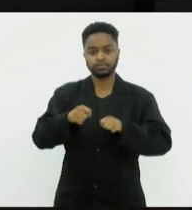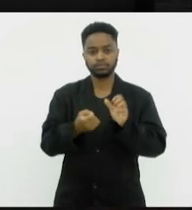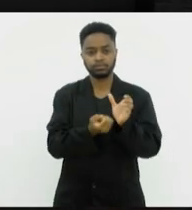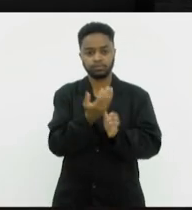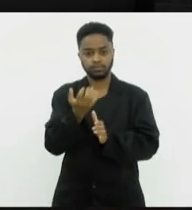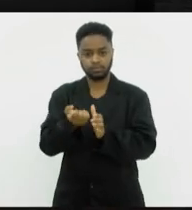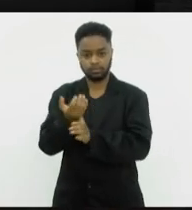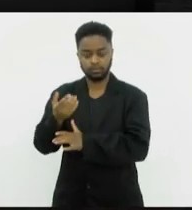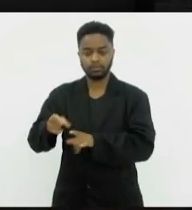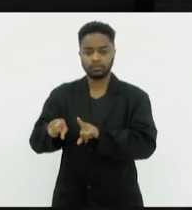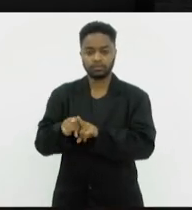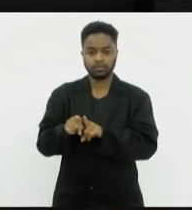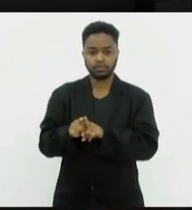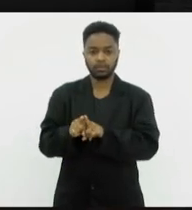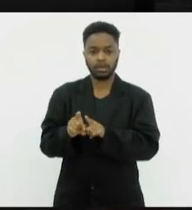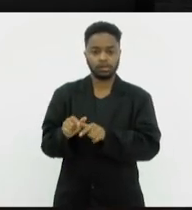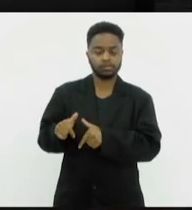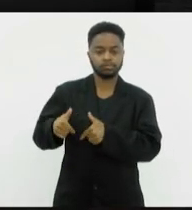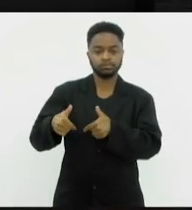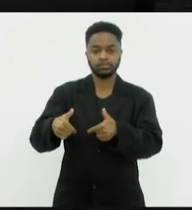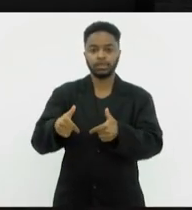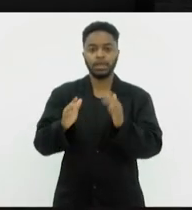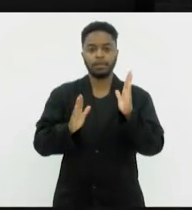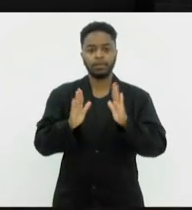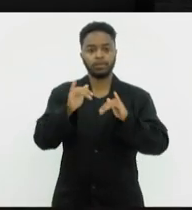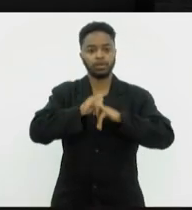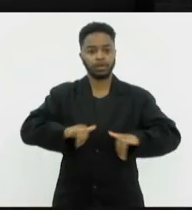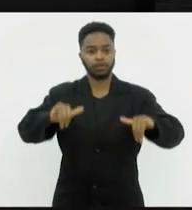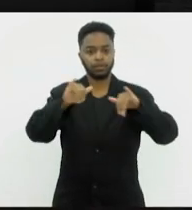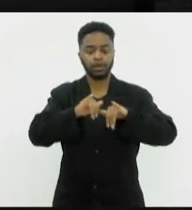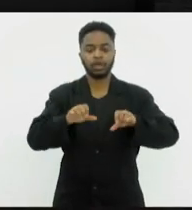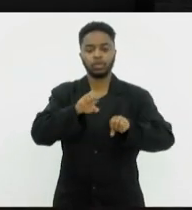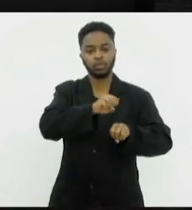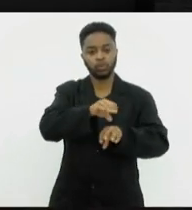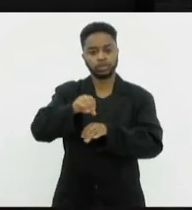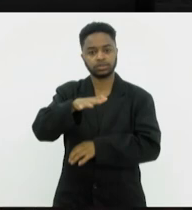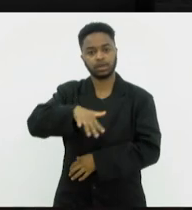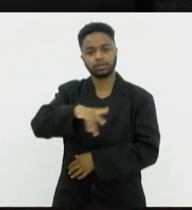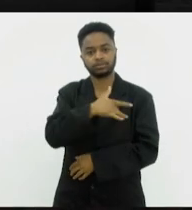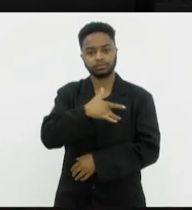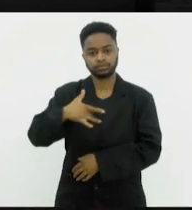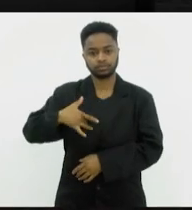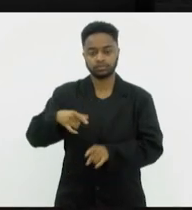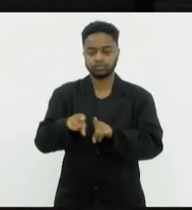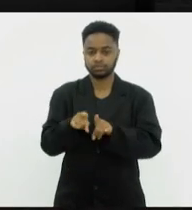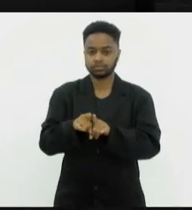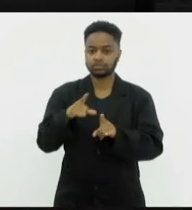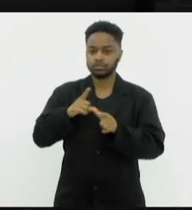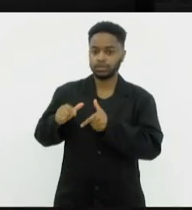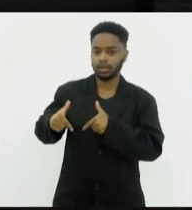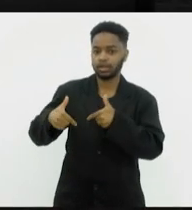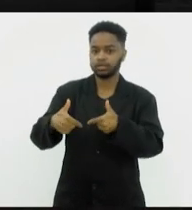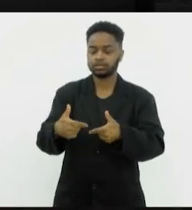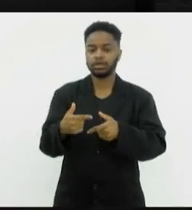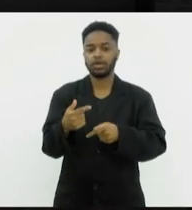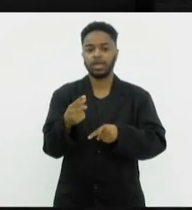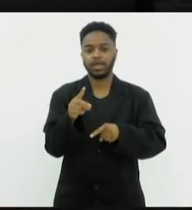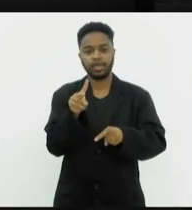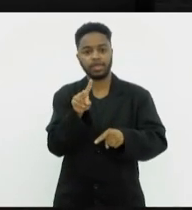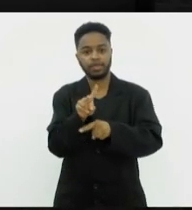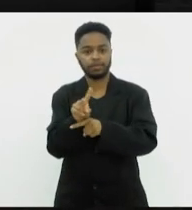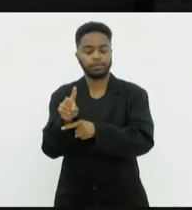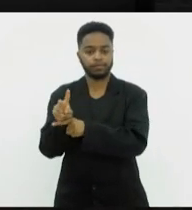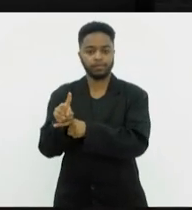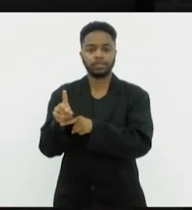elaborar e implementar campanhas de educação em saúde envolvendo ações de prevenção e combate à influenza